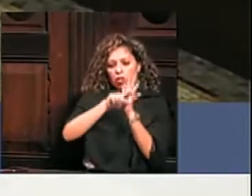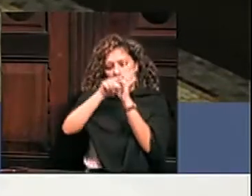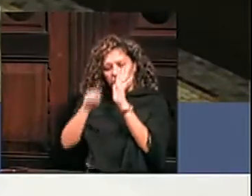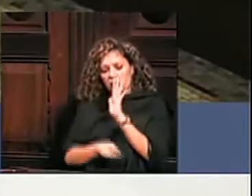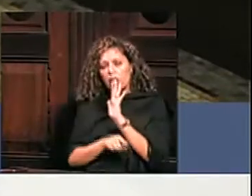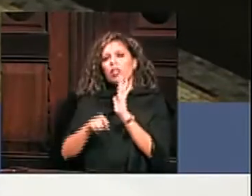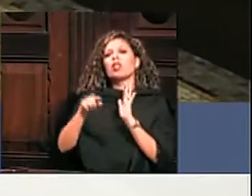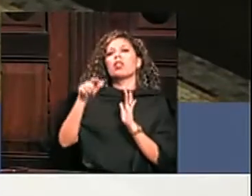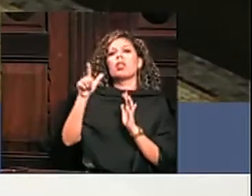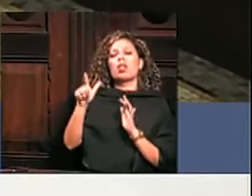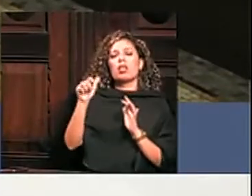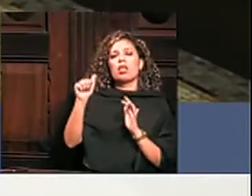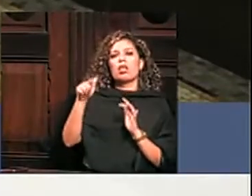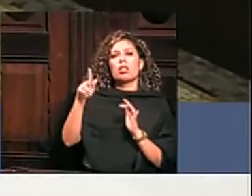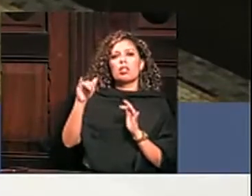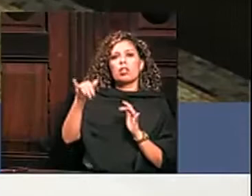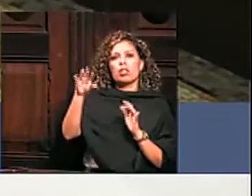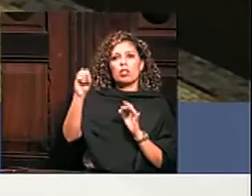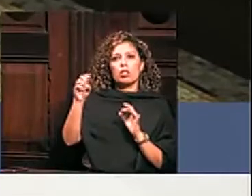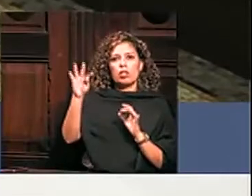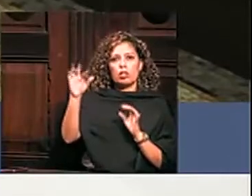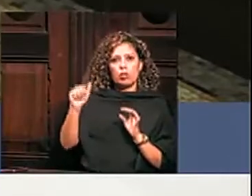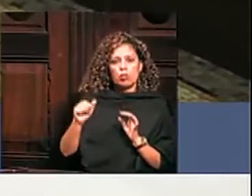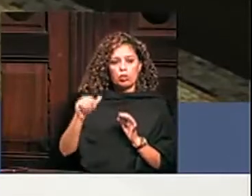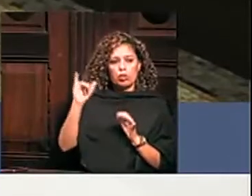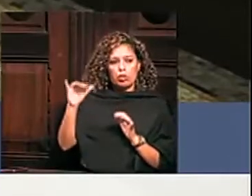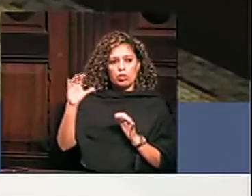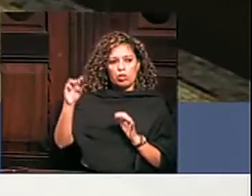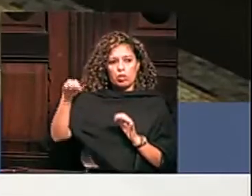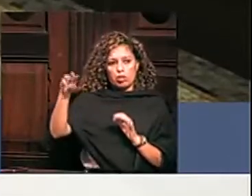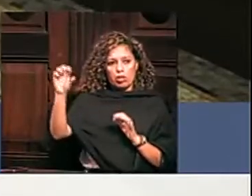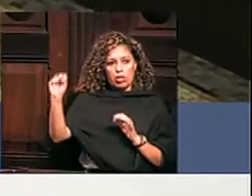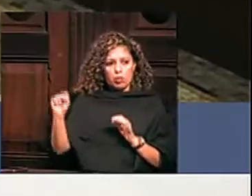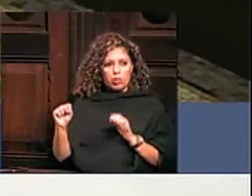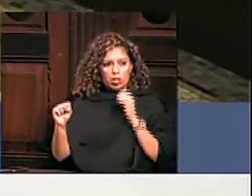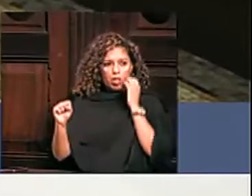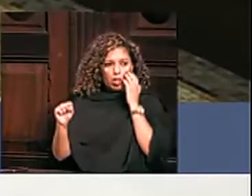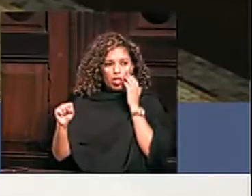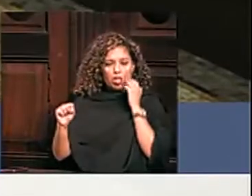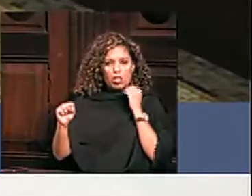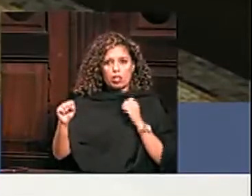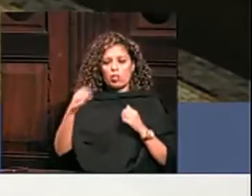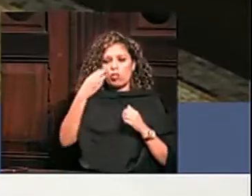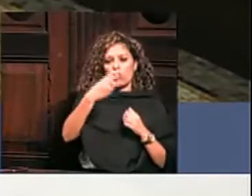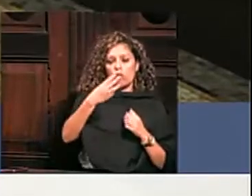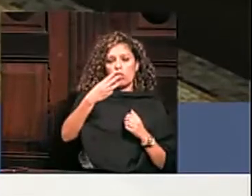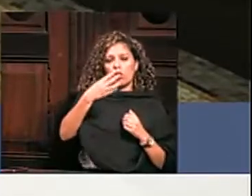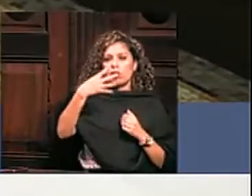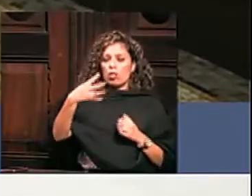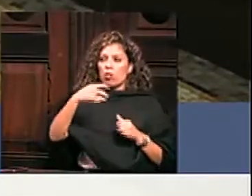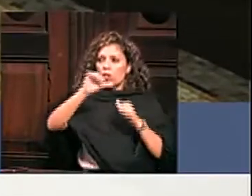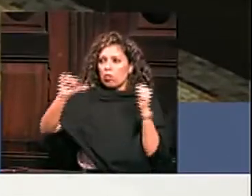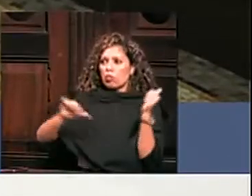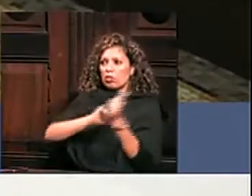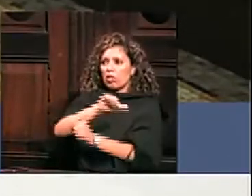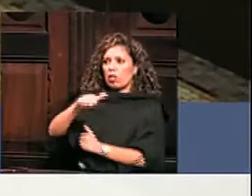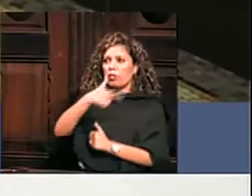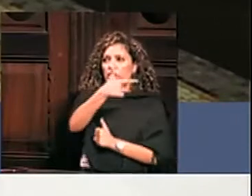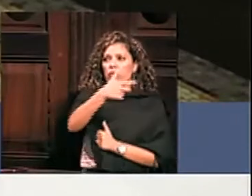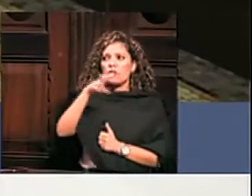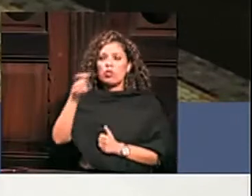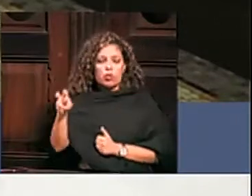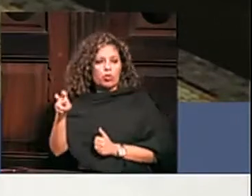ICMS de 34 para 25, porque eu queria equiparar os 25, que é a alíquota de São